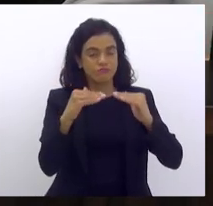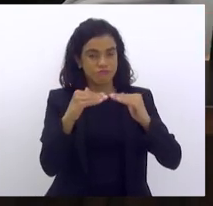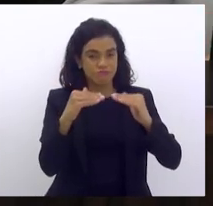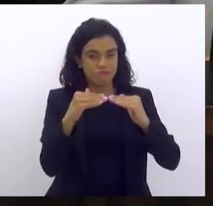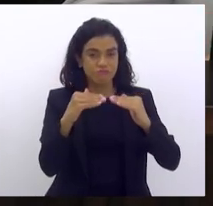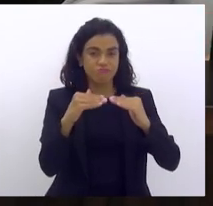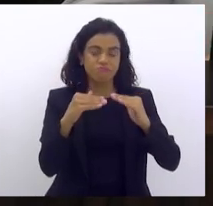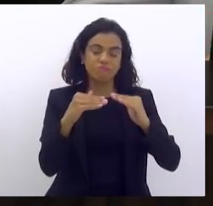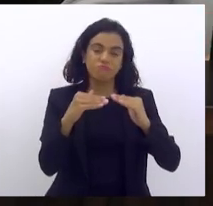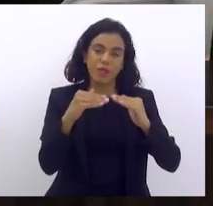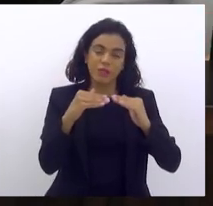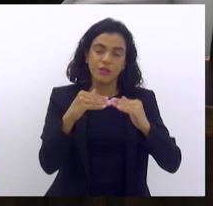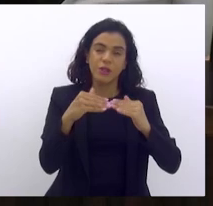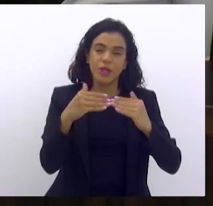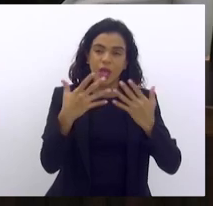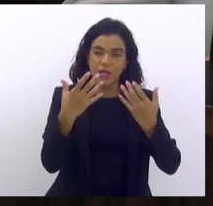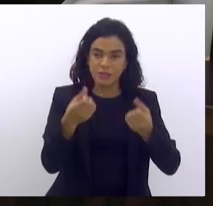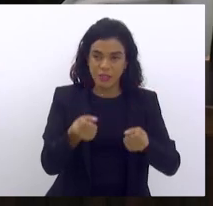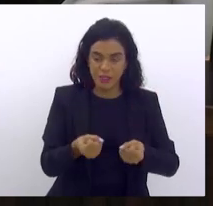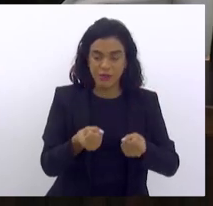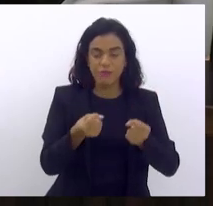Em votação, o parecer